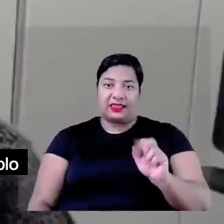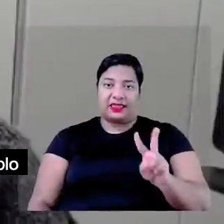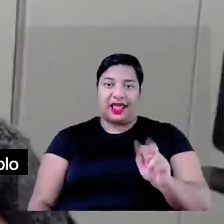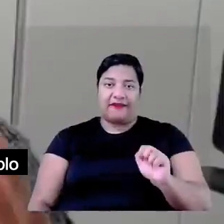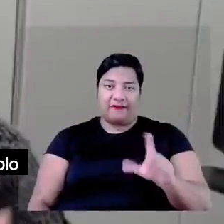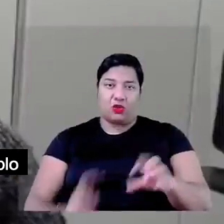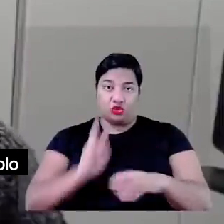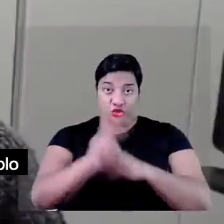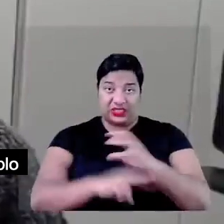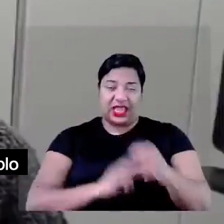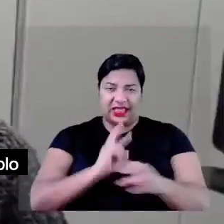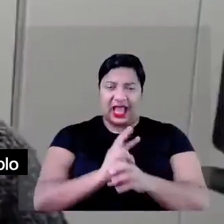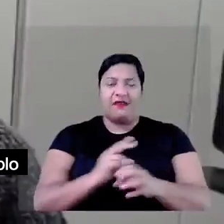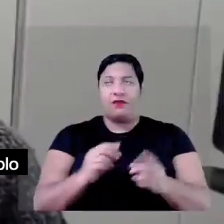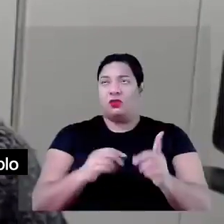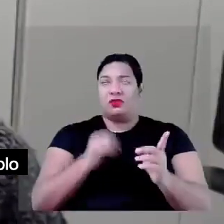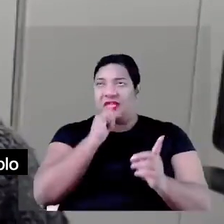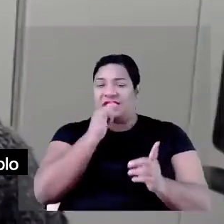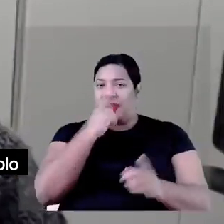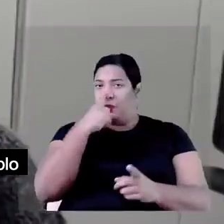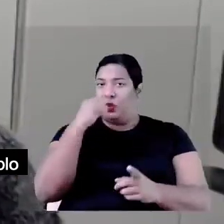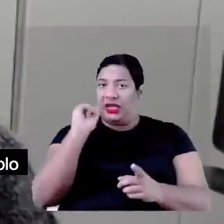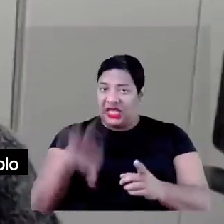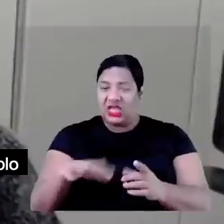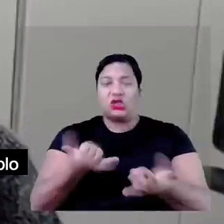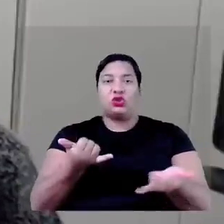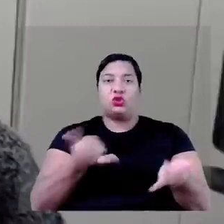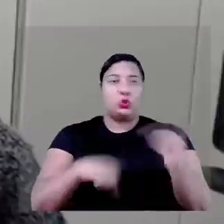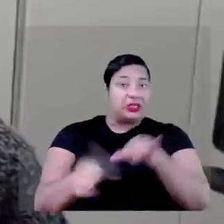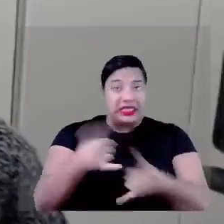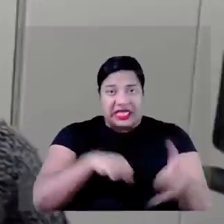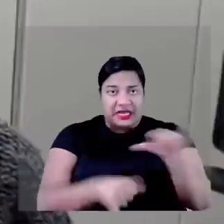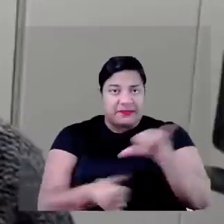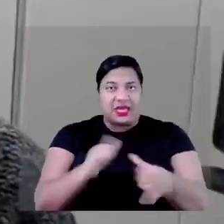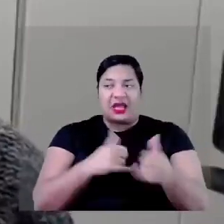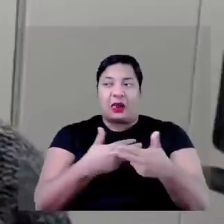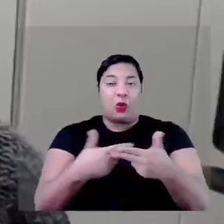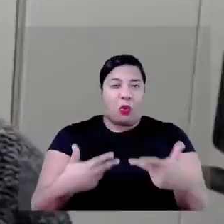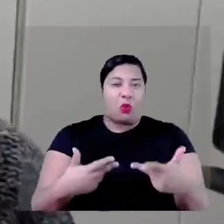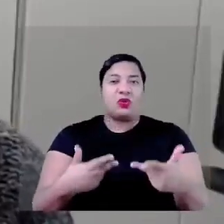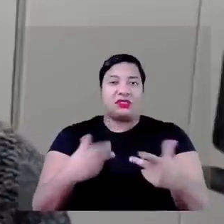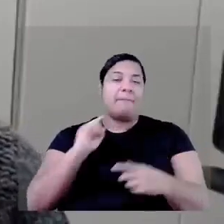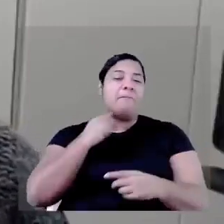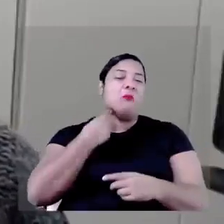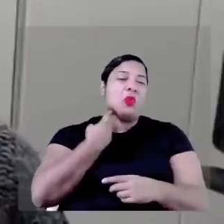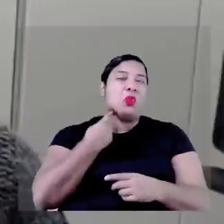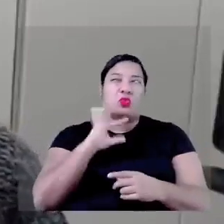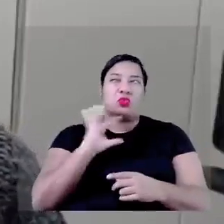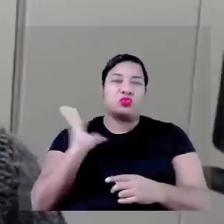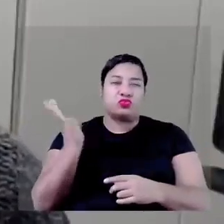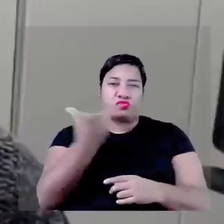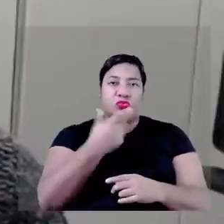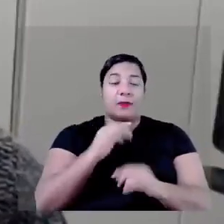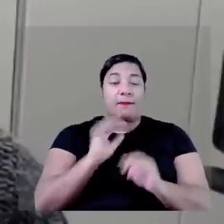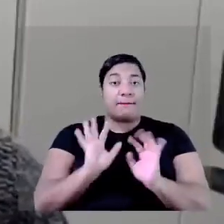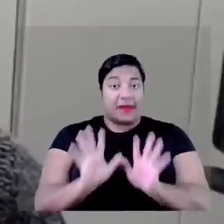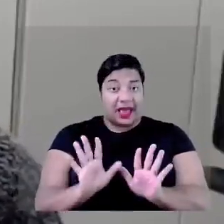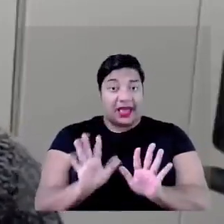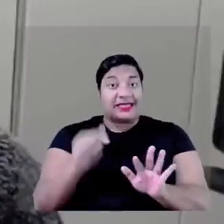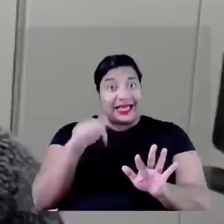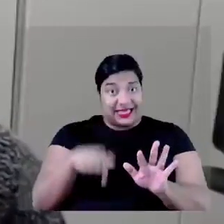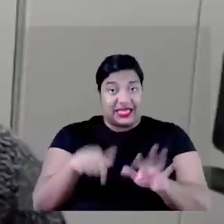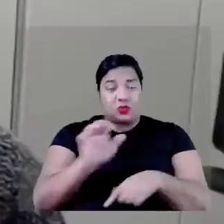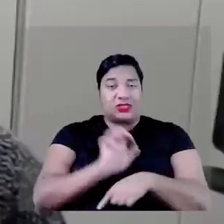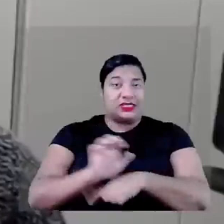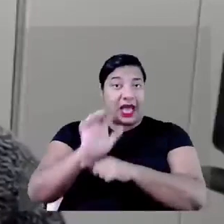também de resíduos, segurança química, poluição em sentido mais amplo. Mais recentemente, aqui no estado de São Paulo, a